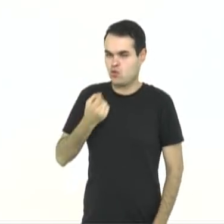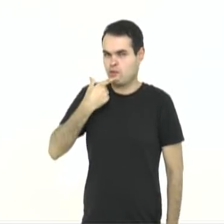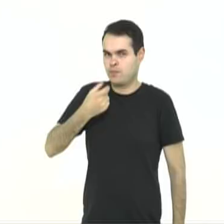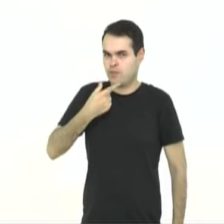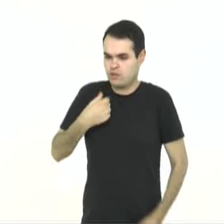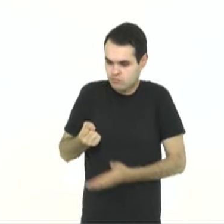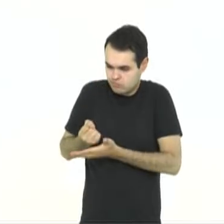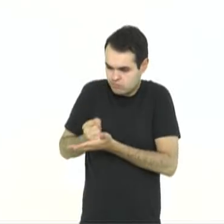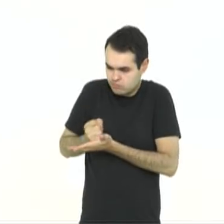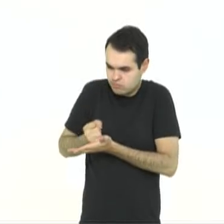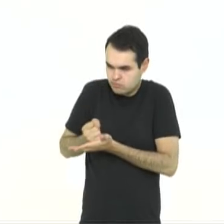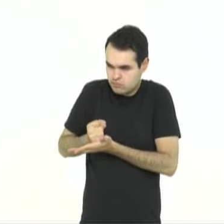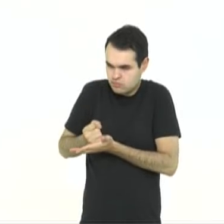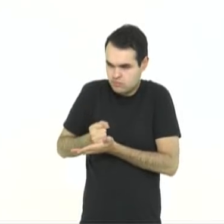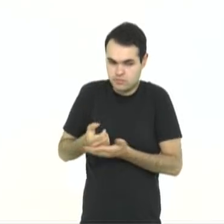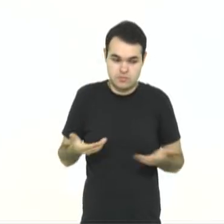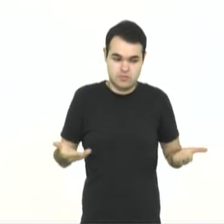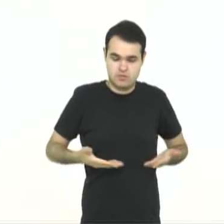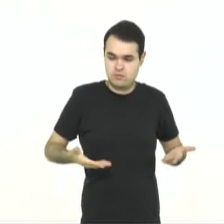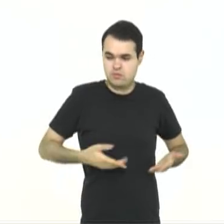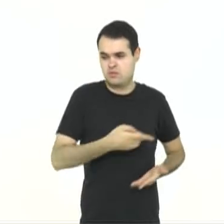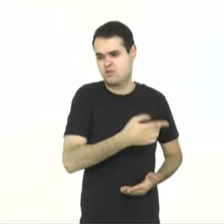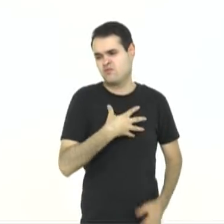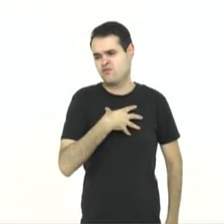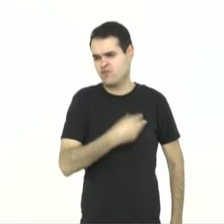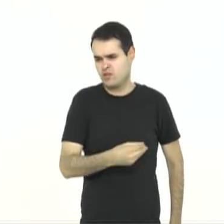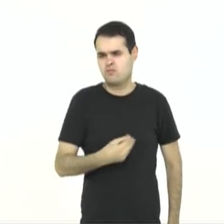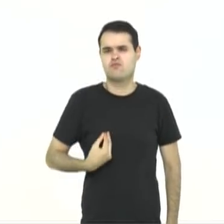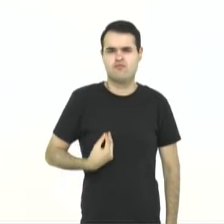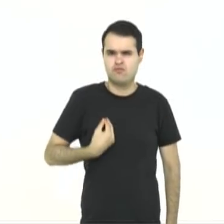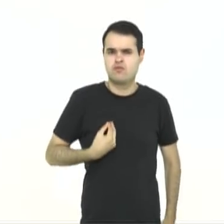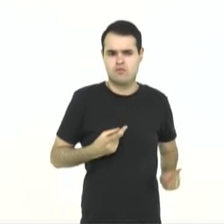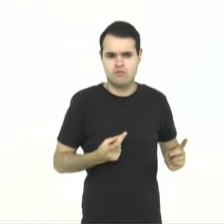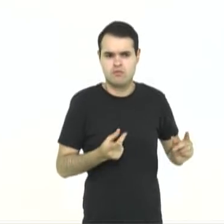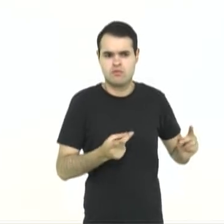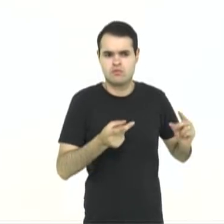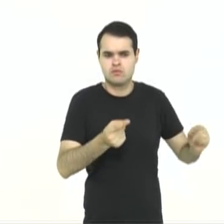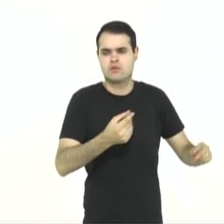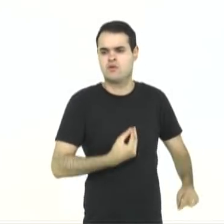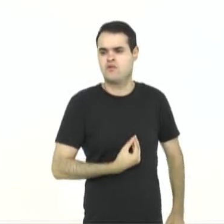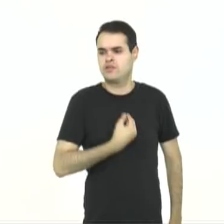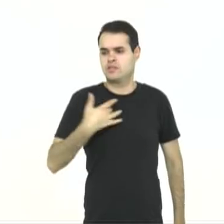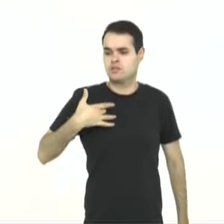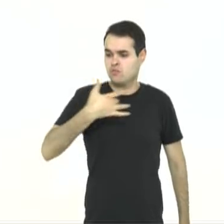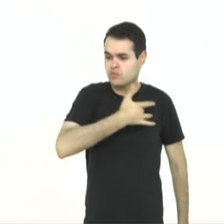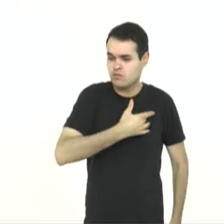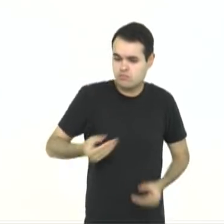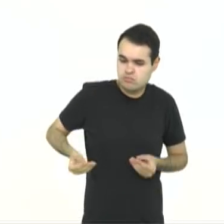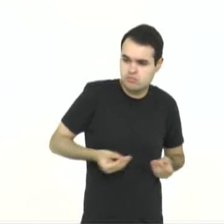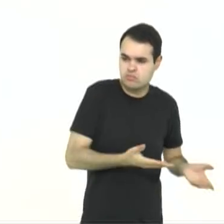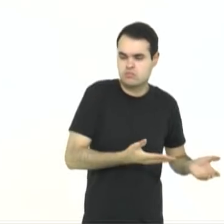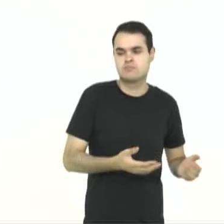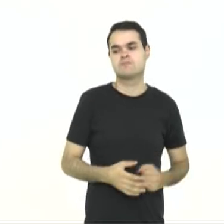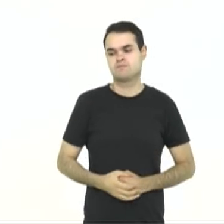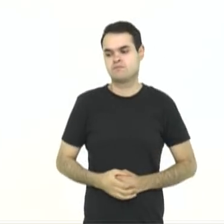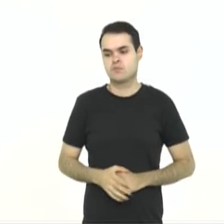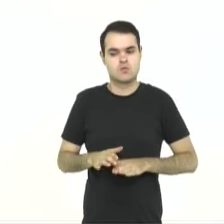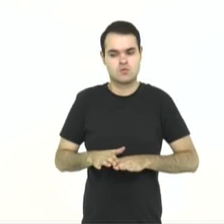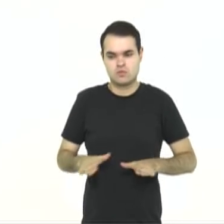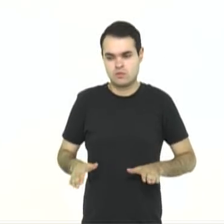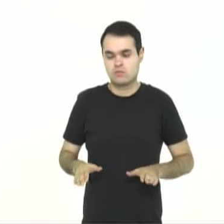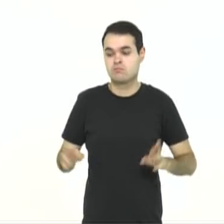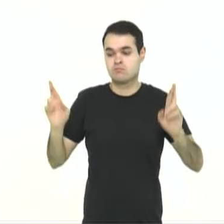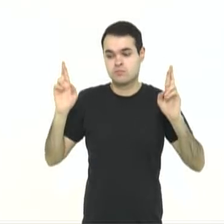que é a única solução no momento para que meu filho sobreviva e possa ter uma vida saudável. Ademais, espero que